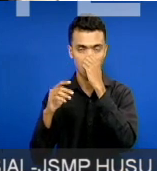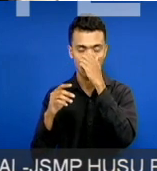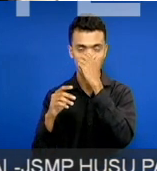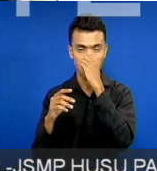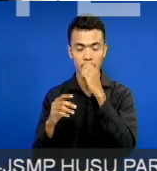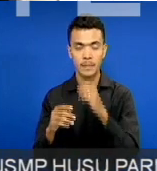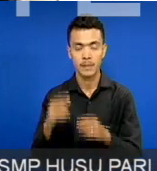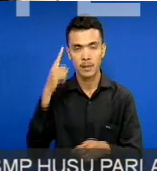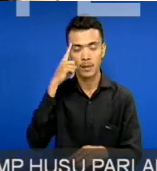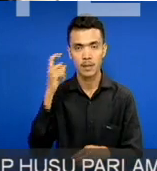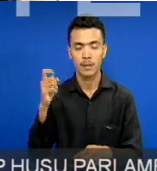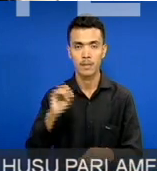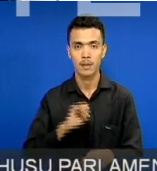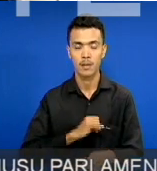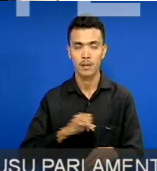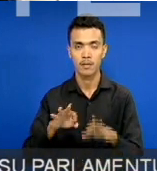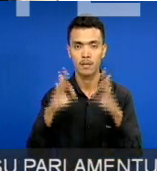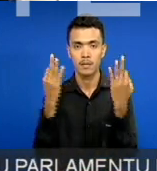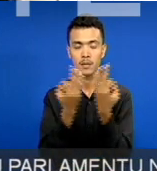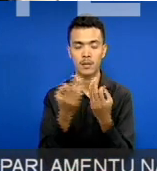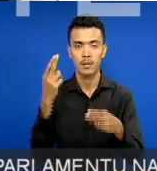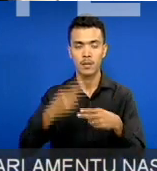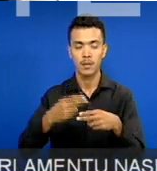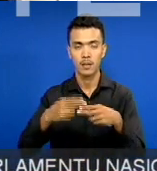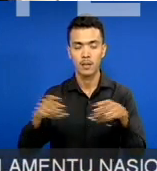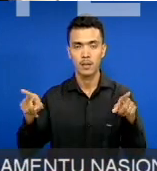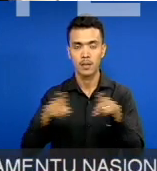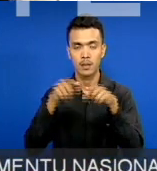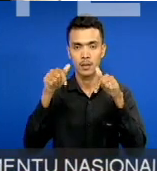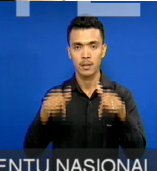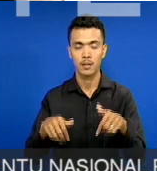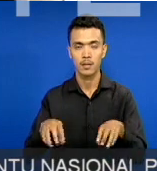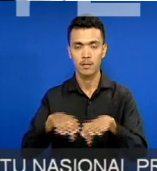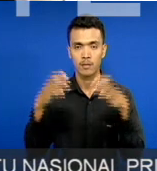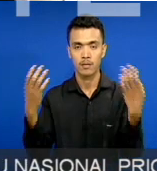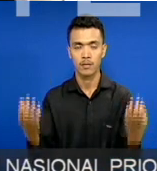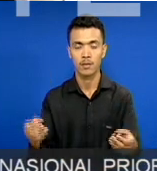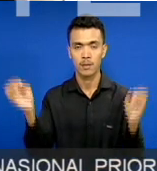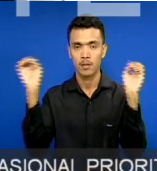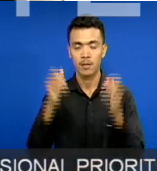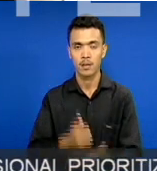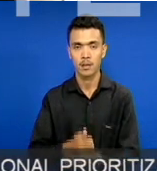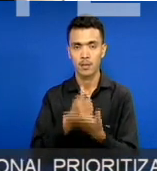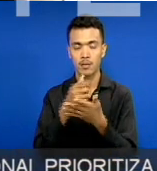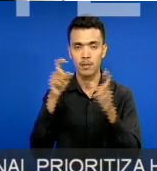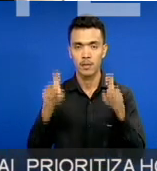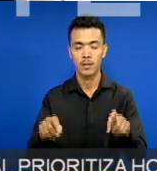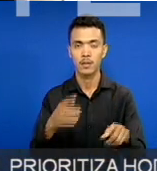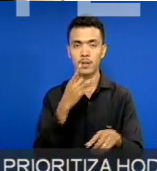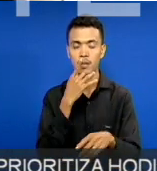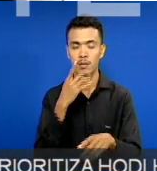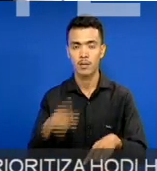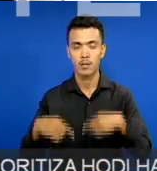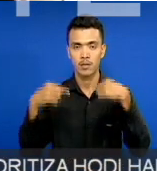direta tama ni ada hau umakai ni sen, hau ni nara sen, kom tekniku sir lama ya tenia momentu ne, presiden ahi anda nita bele faturiza